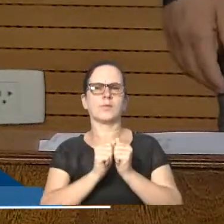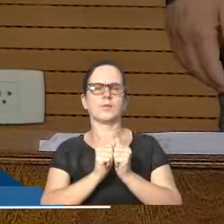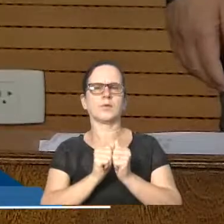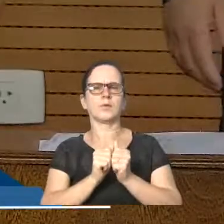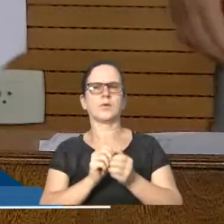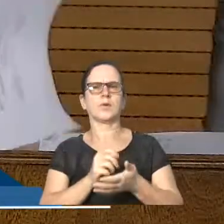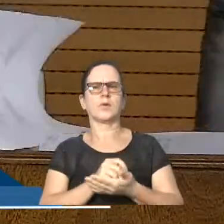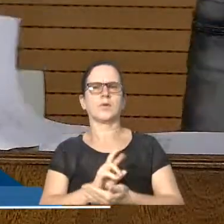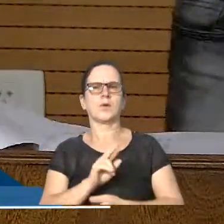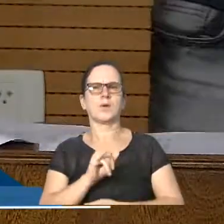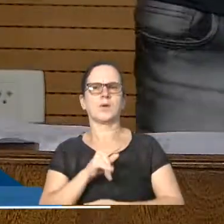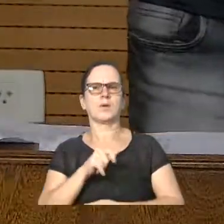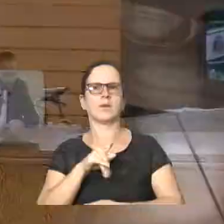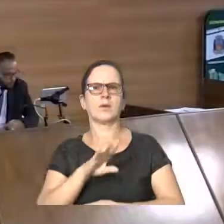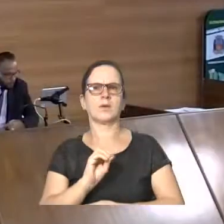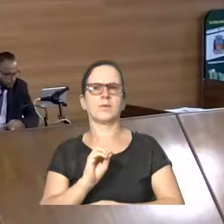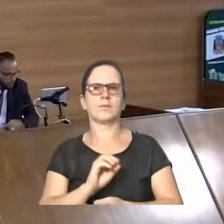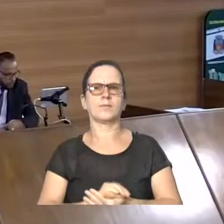com restrição.